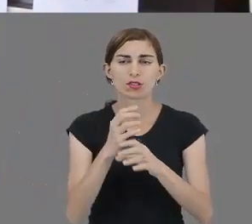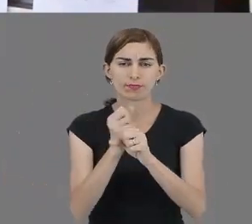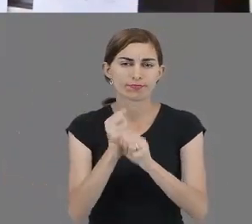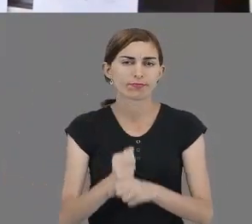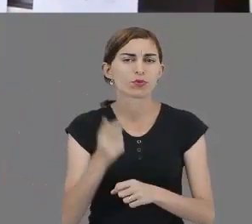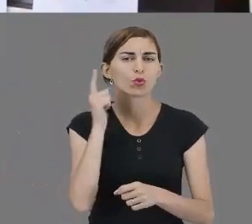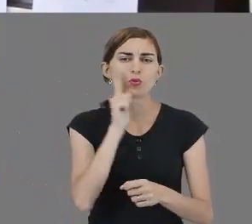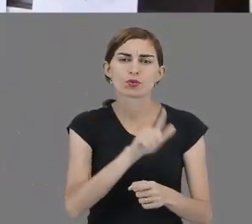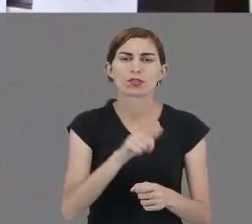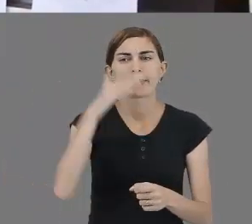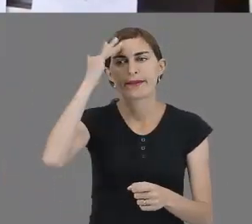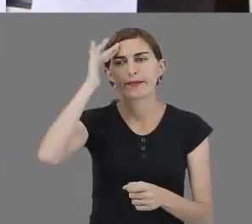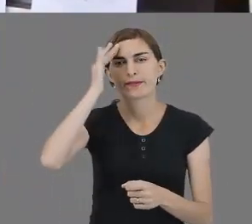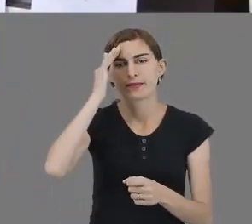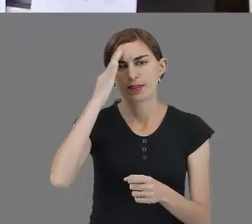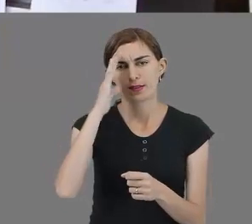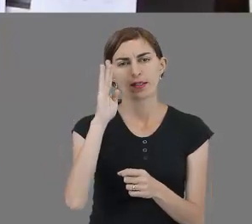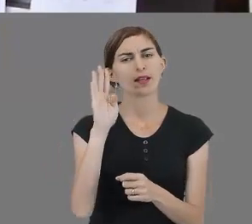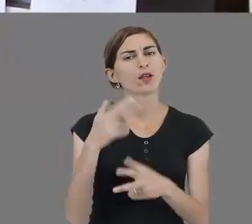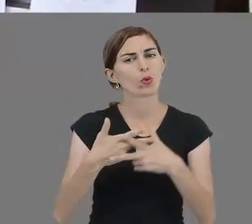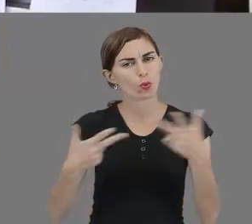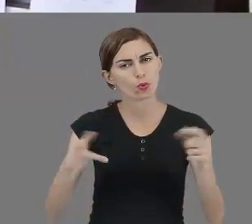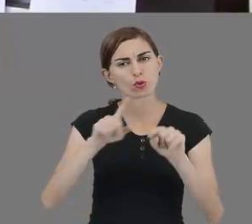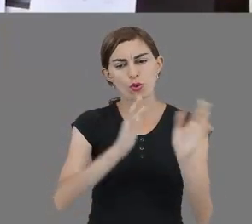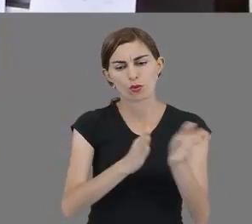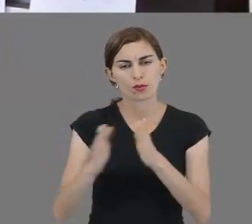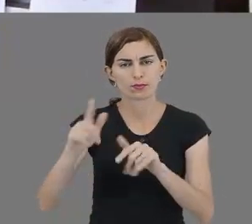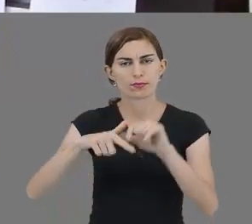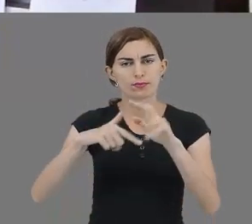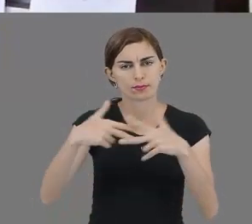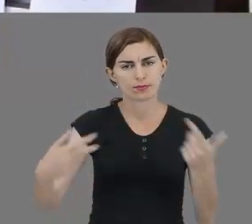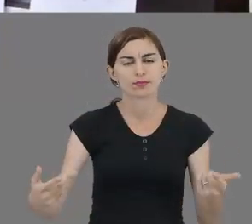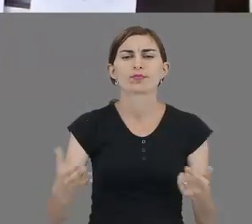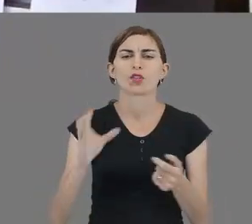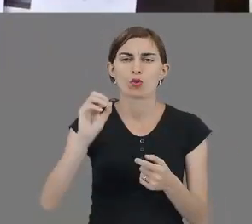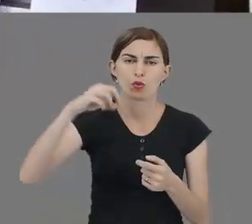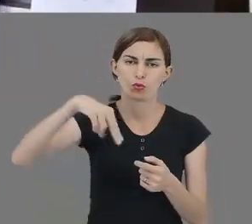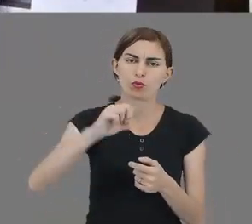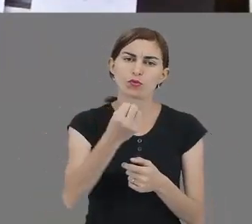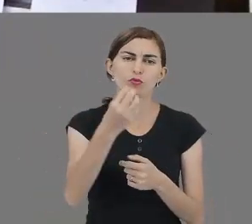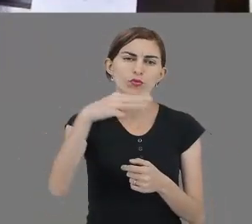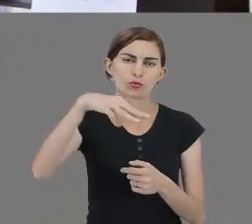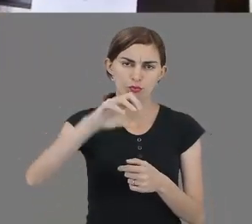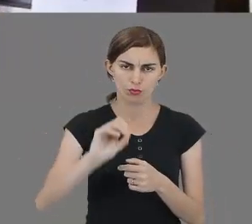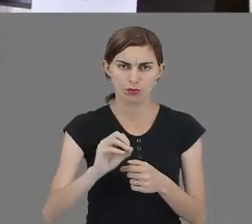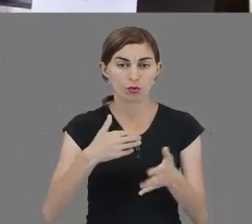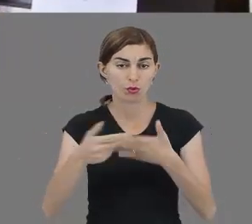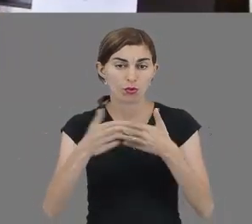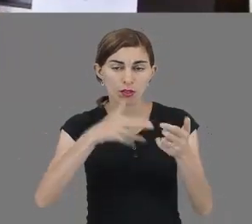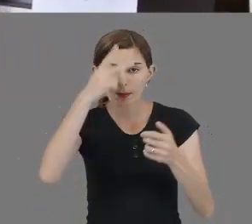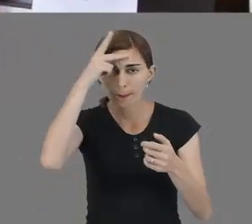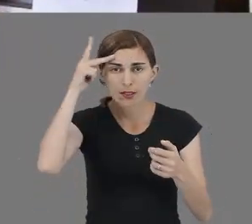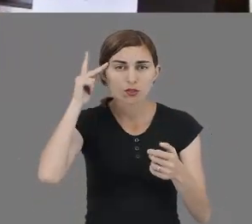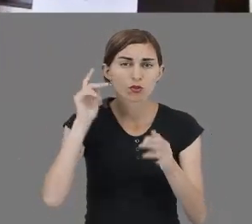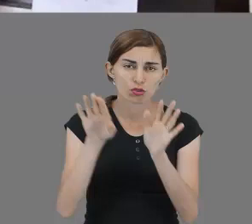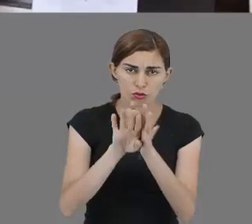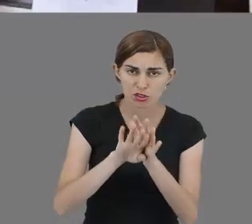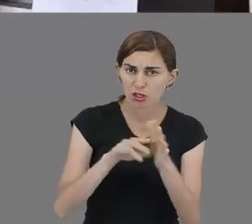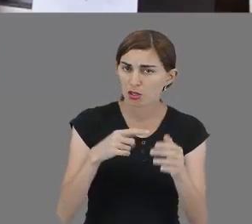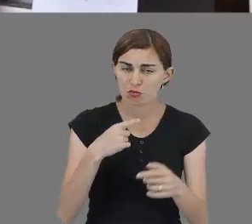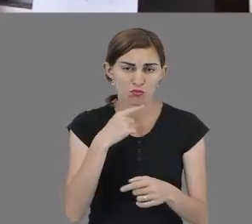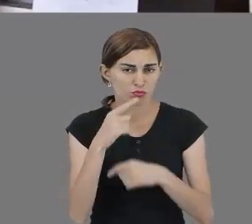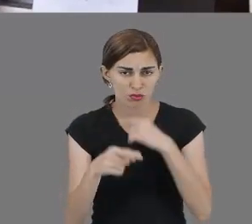um controle mais efetivo do seu bem, do seu material de consumo. Qualquer pessoa que chegar, mesmo que não